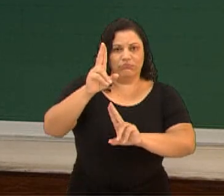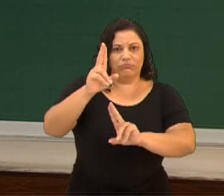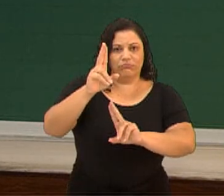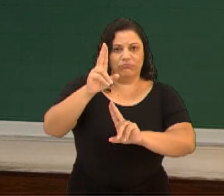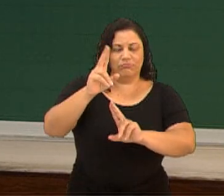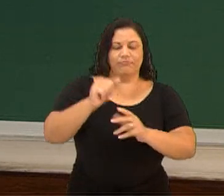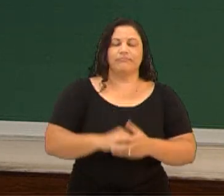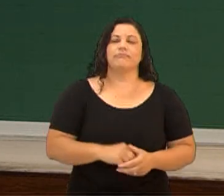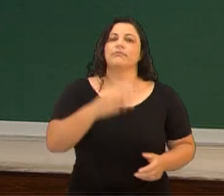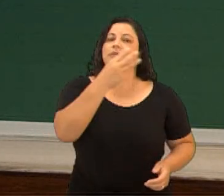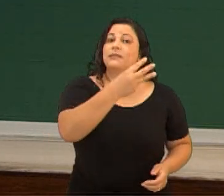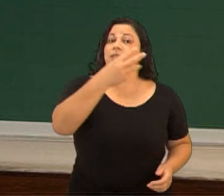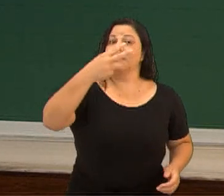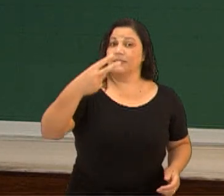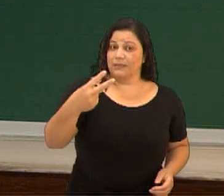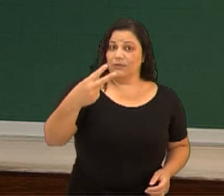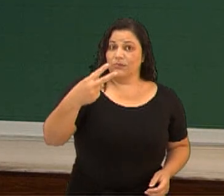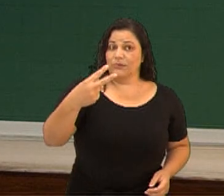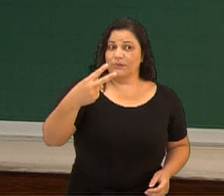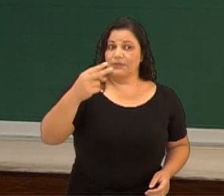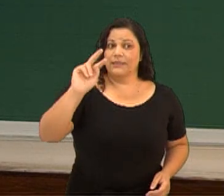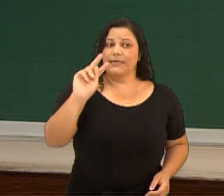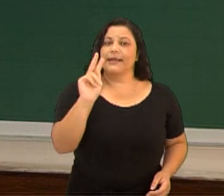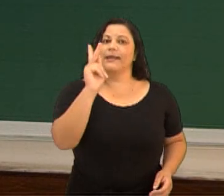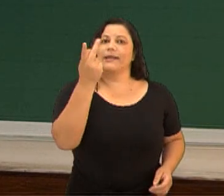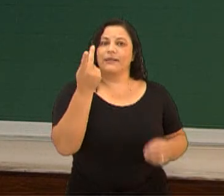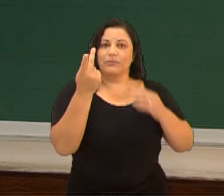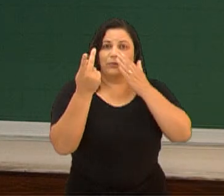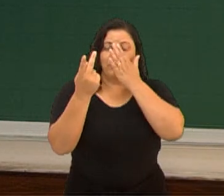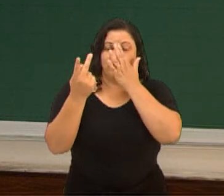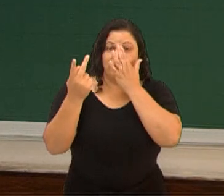base mede 32. E a altura, ó, a altura está